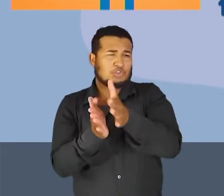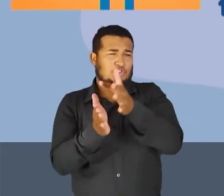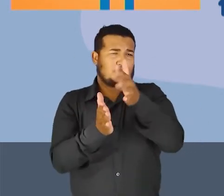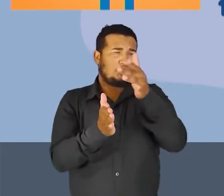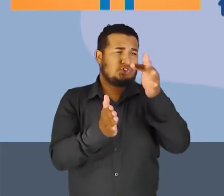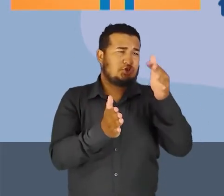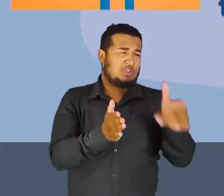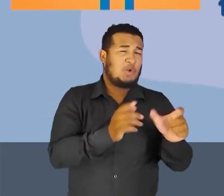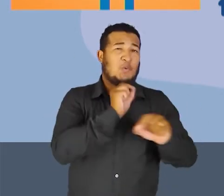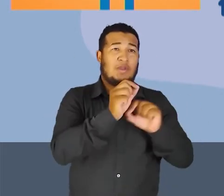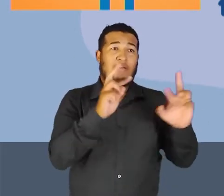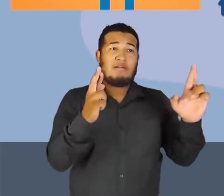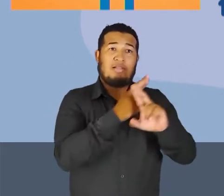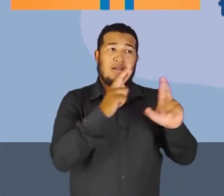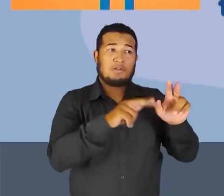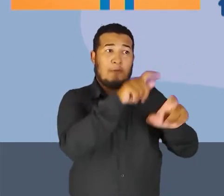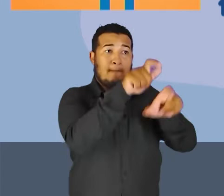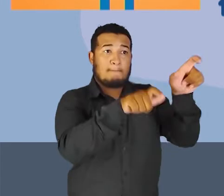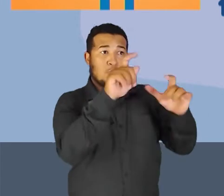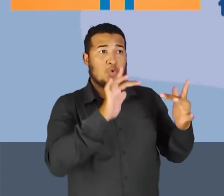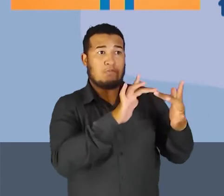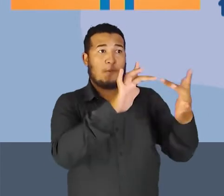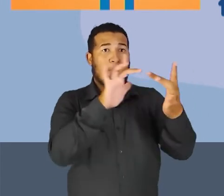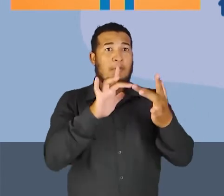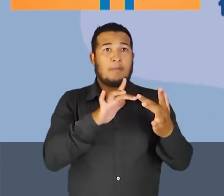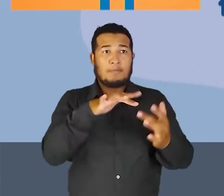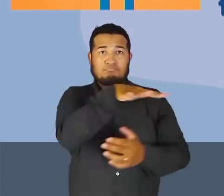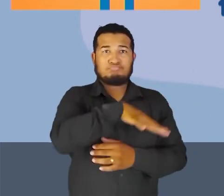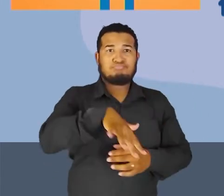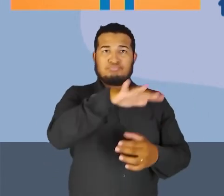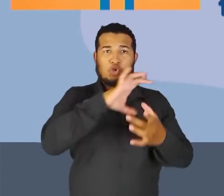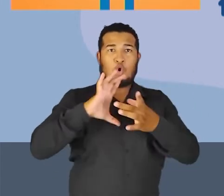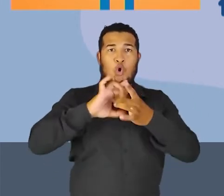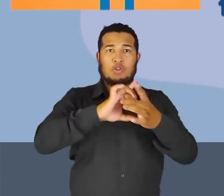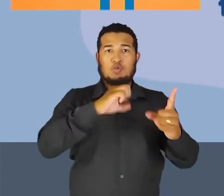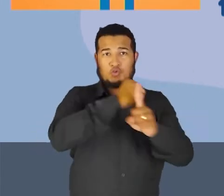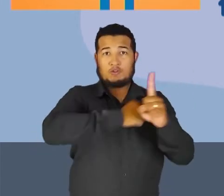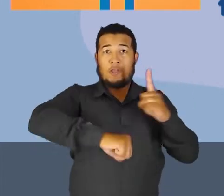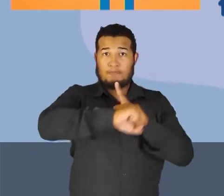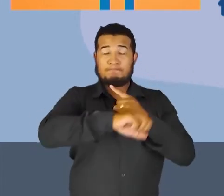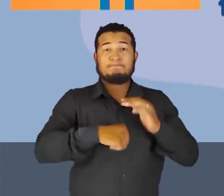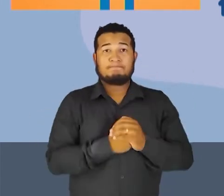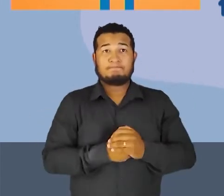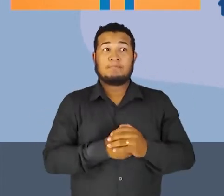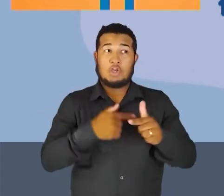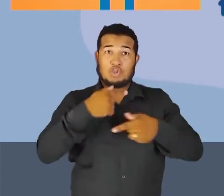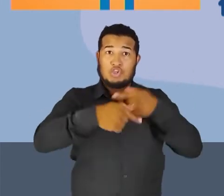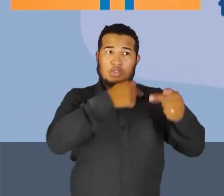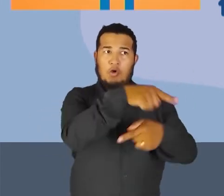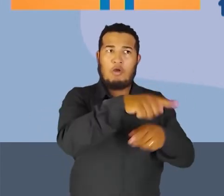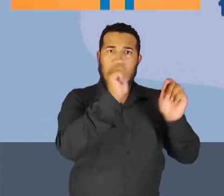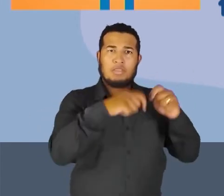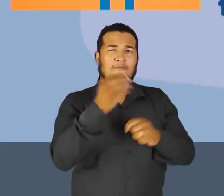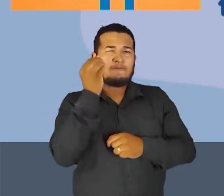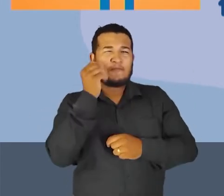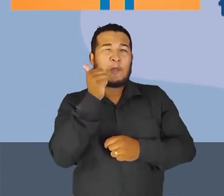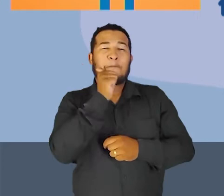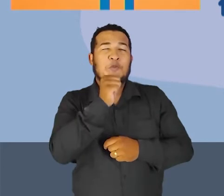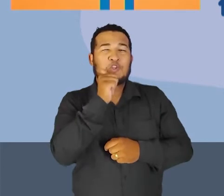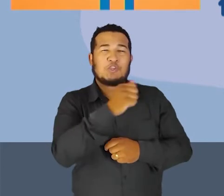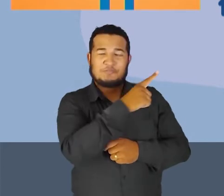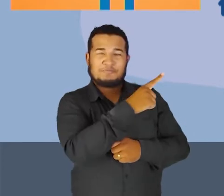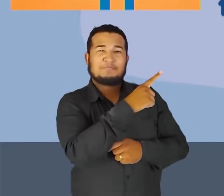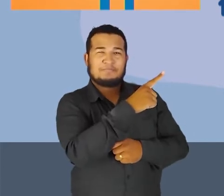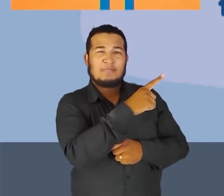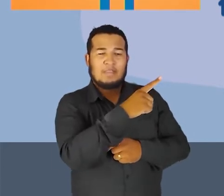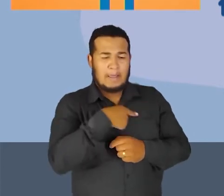a sua relação com os outros indivíduos no mundo e no contexto social. Essa geração, e dá para ver ali na imagem, uma menininha